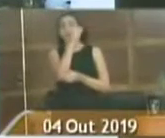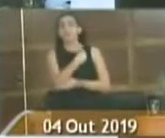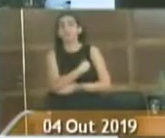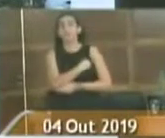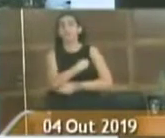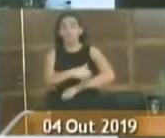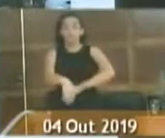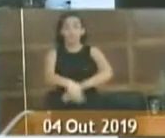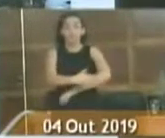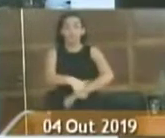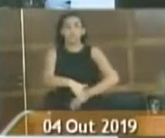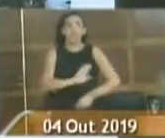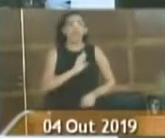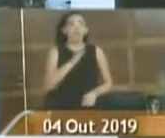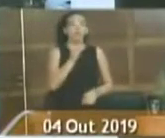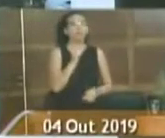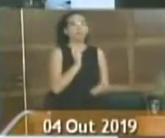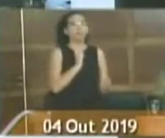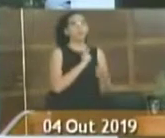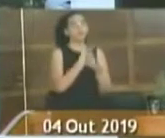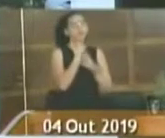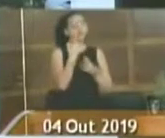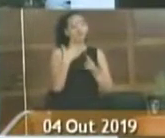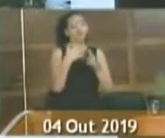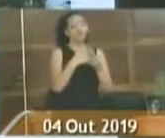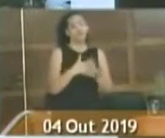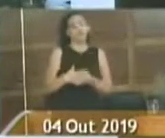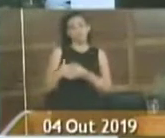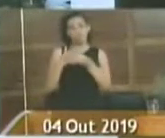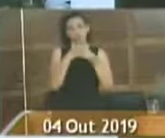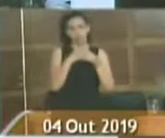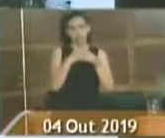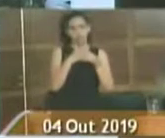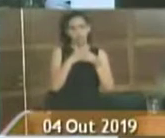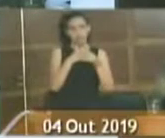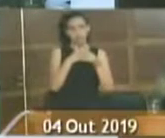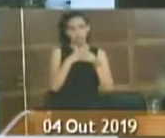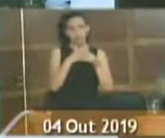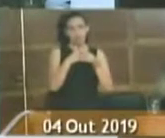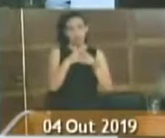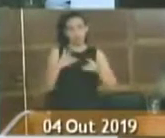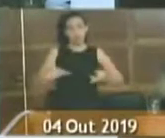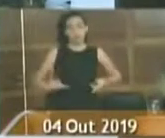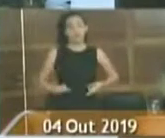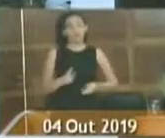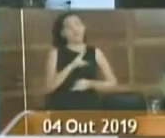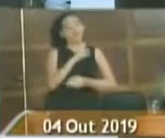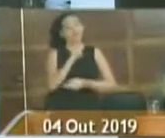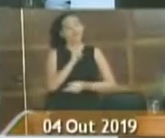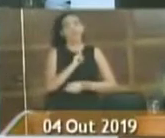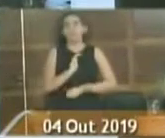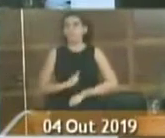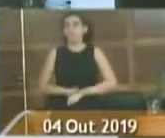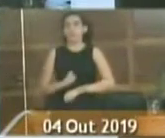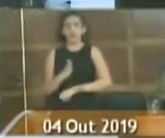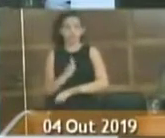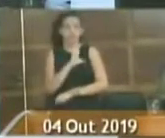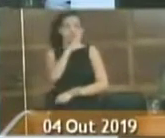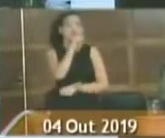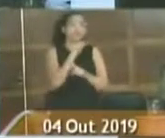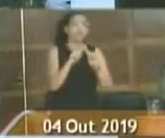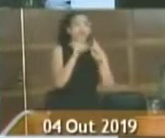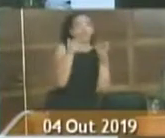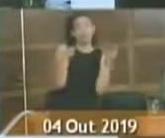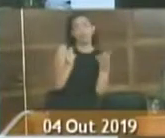do castramóvel, a gente vai abrir a gente vai ampliar esse leque de castração. Mas hoje, o que